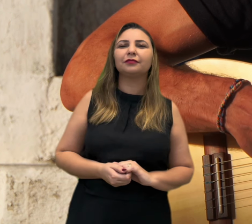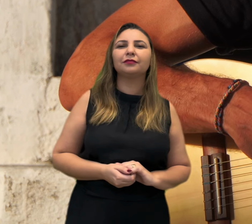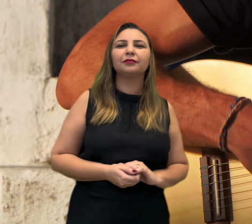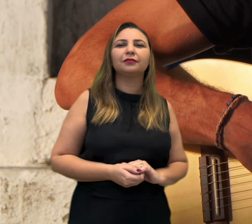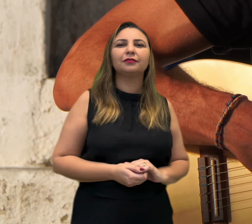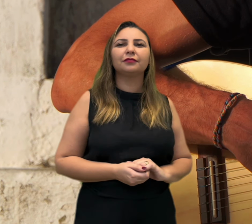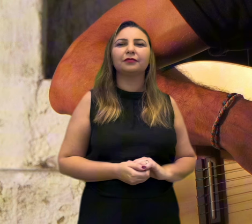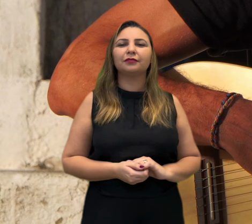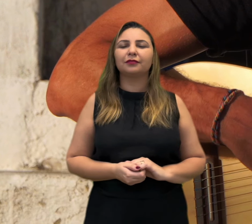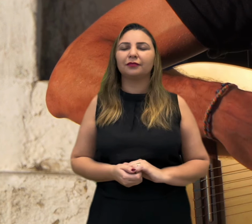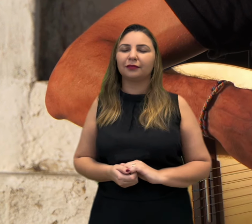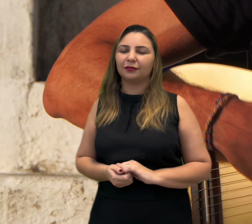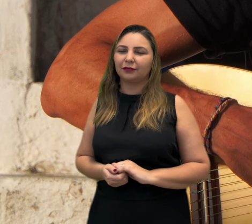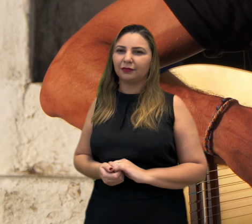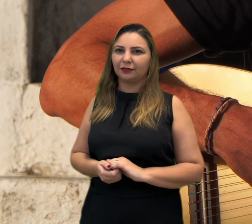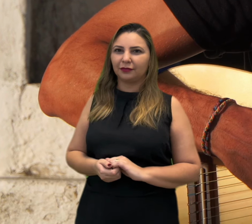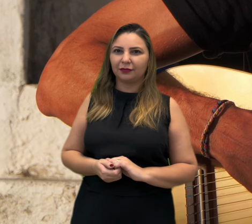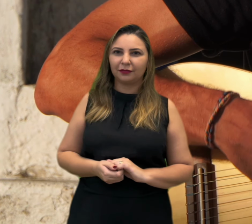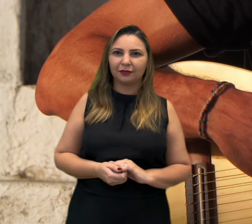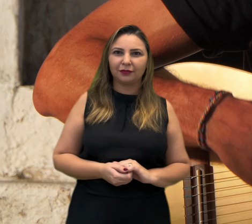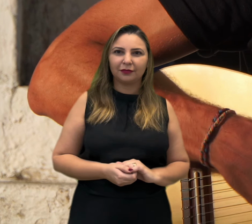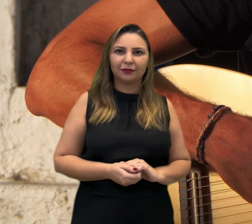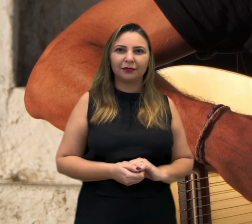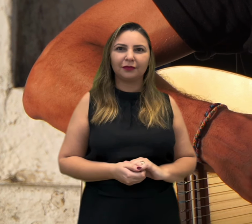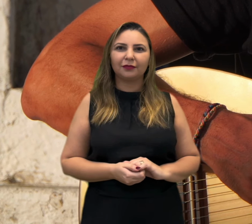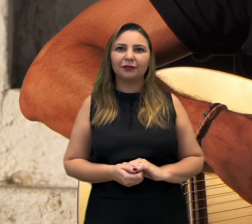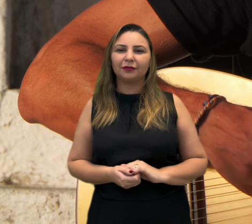Uou, uou, uou.